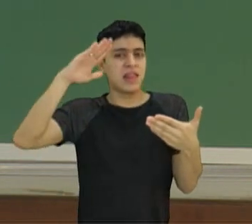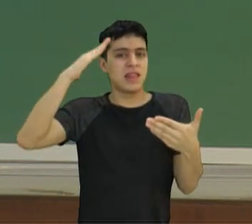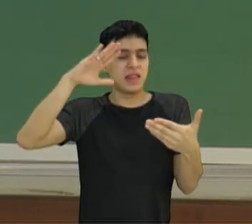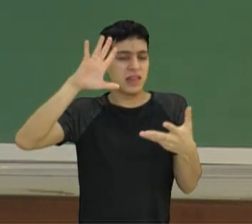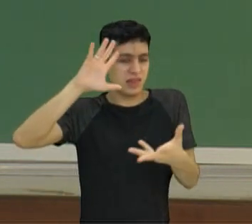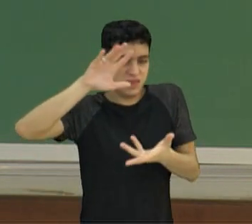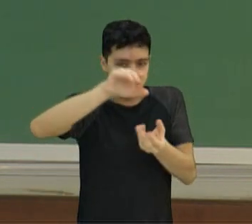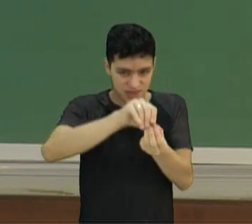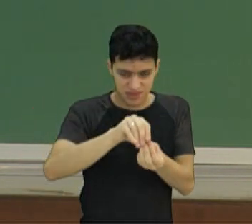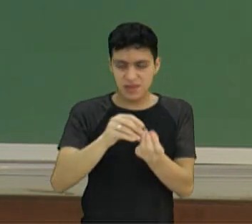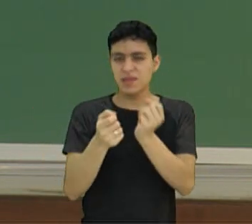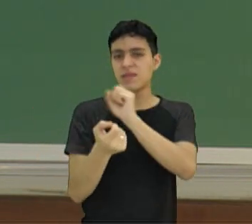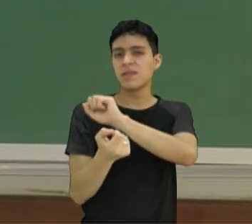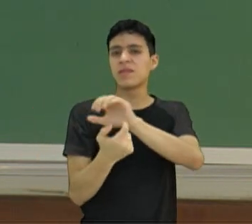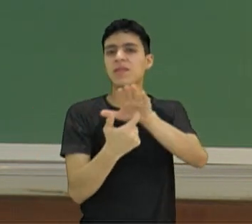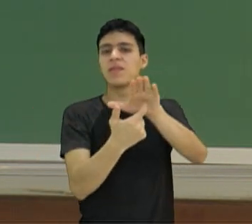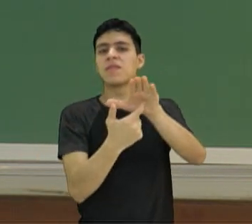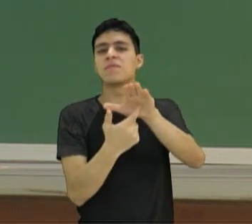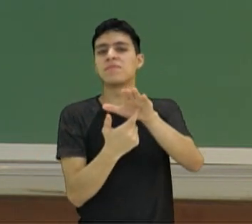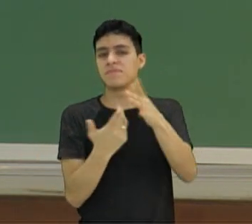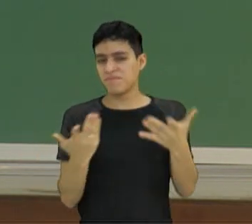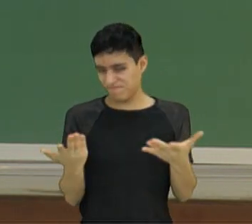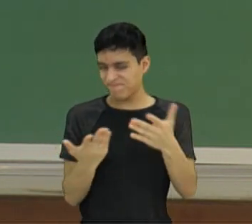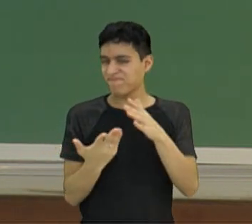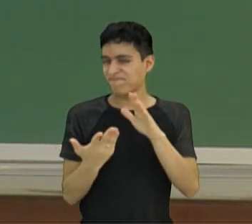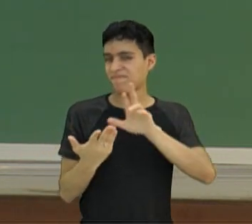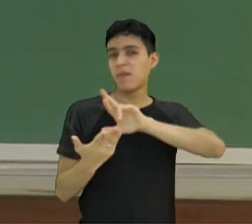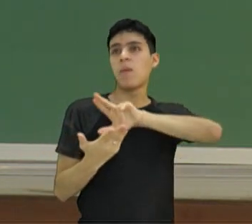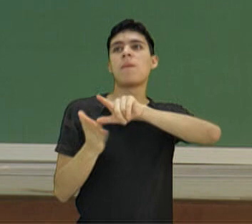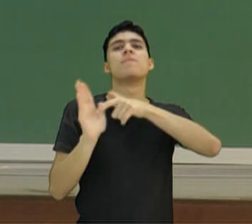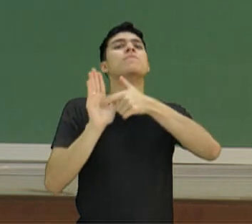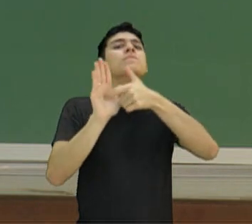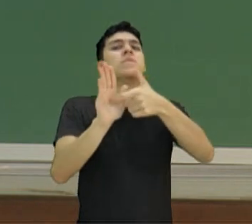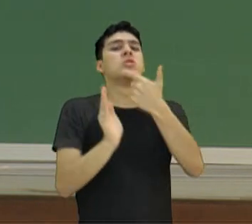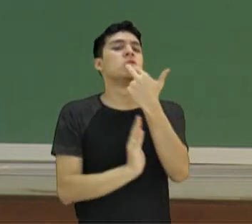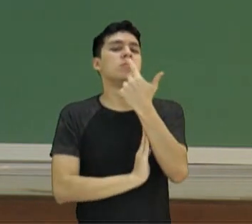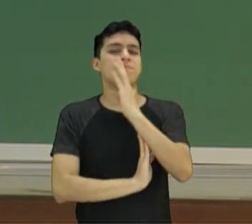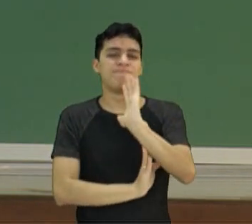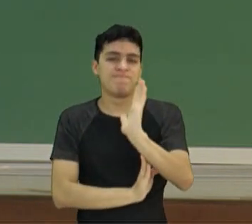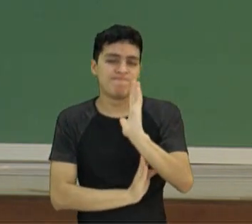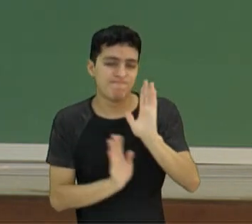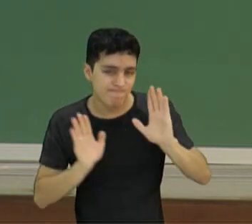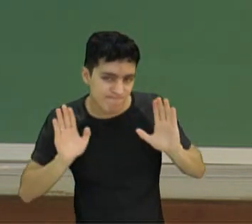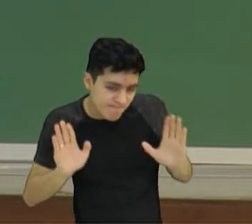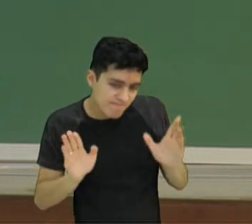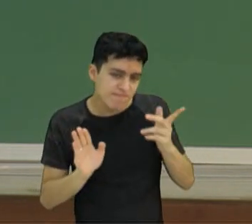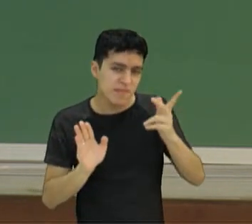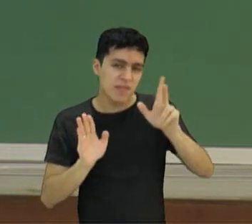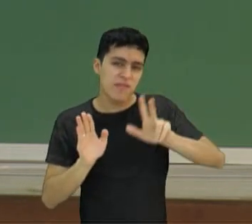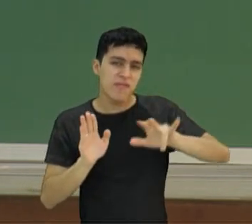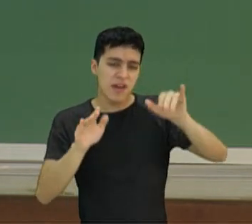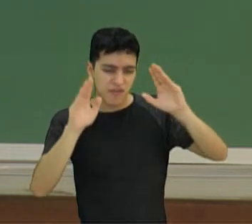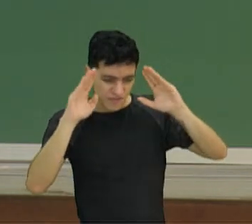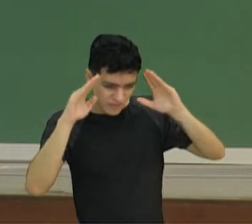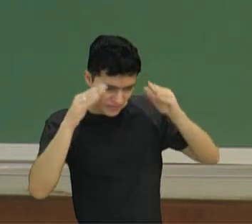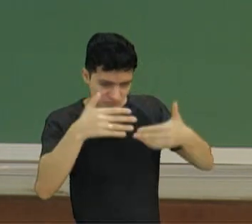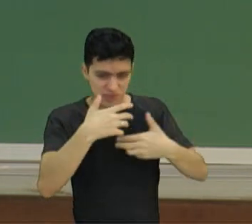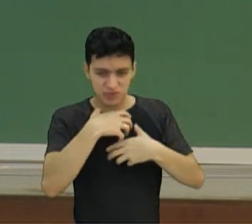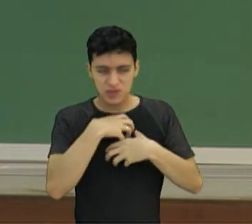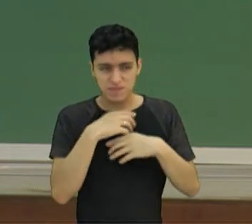E eu vou mostrar para vocês aqui, aliás, mostrar, né? Não que seja tanta novidade. Mas assim, eu vou focar um pouco mais nas